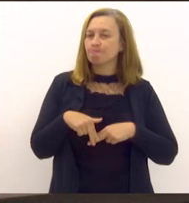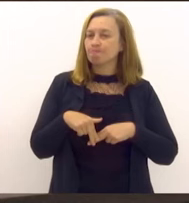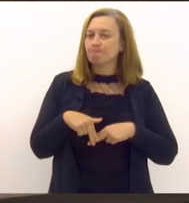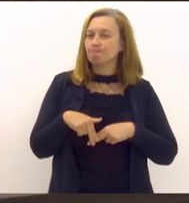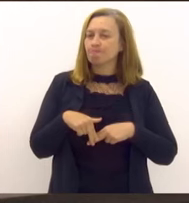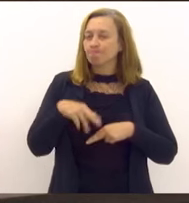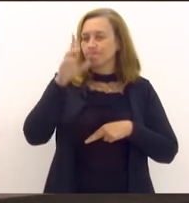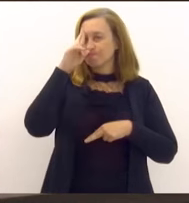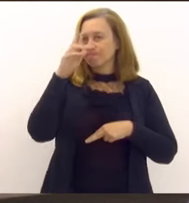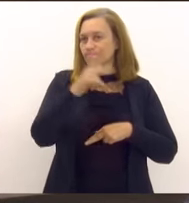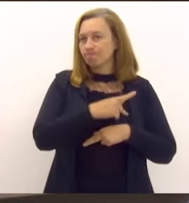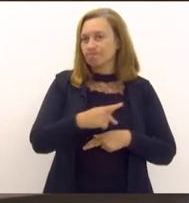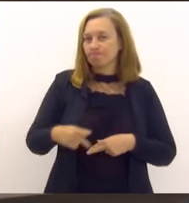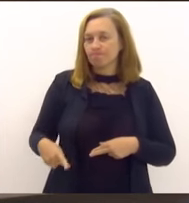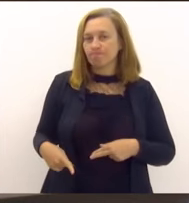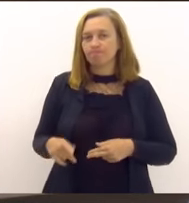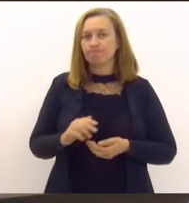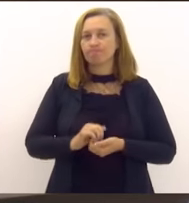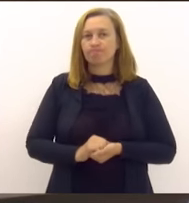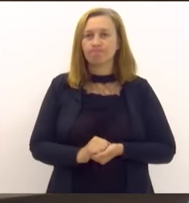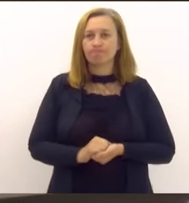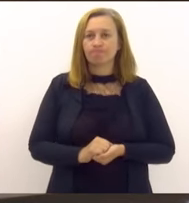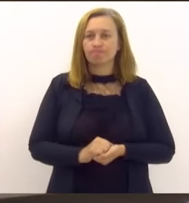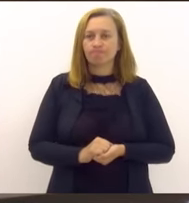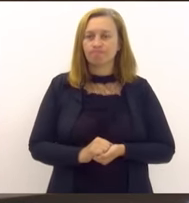senhor presidente,